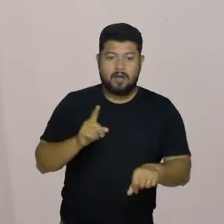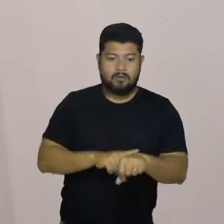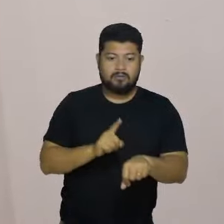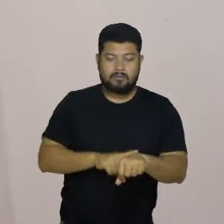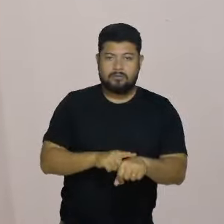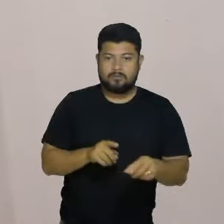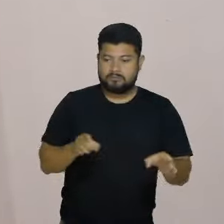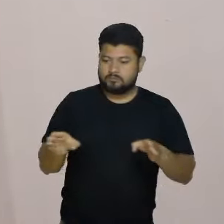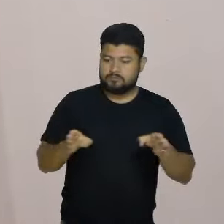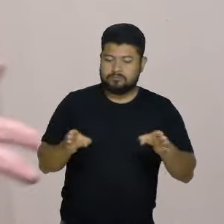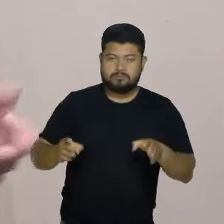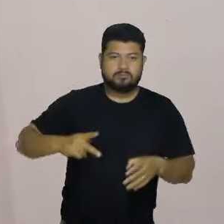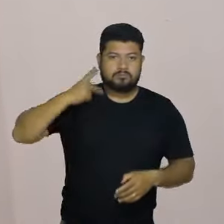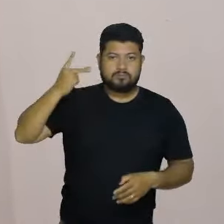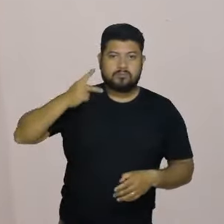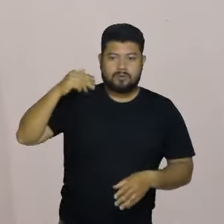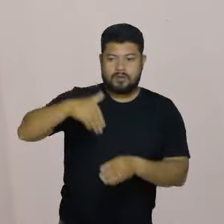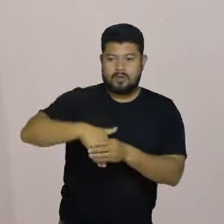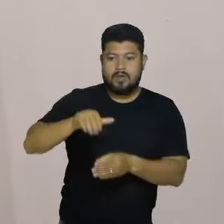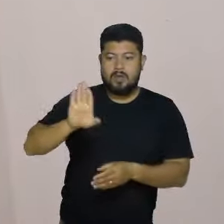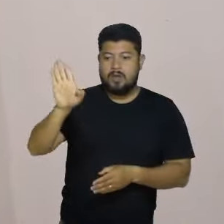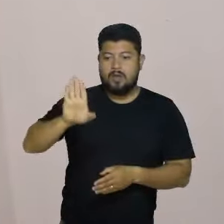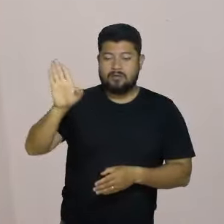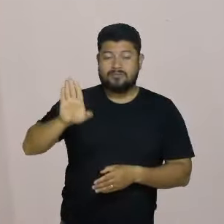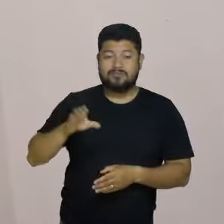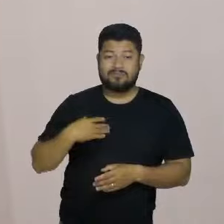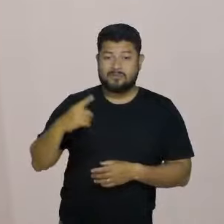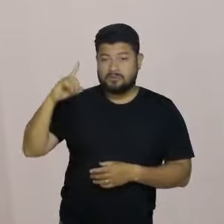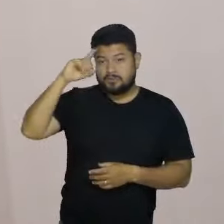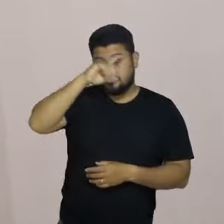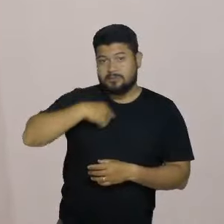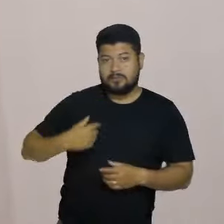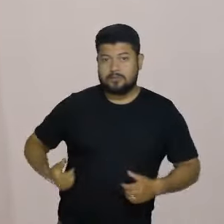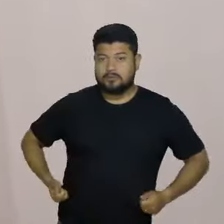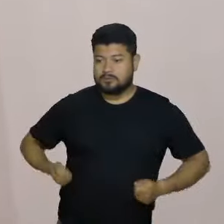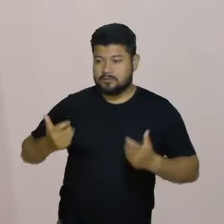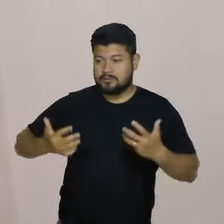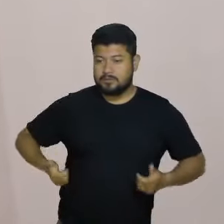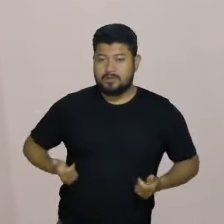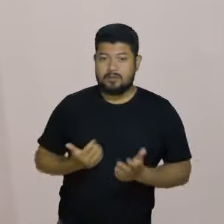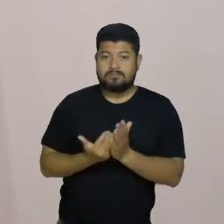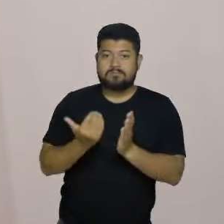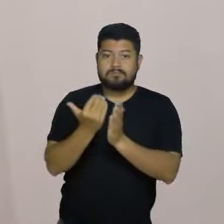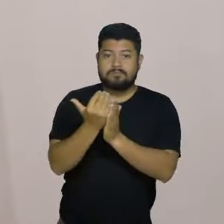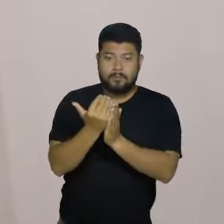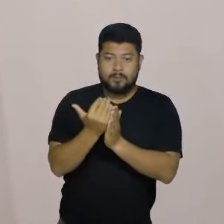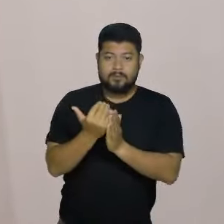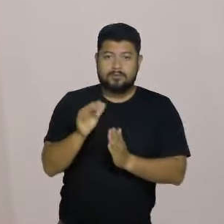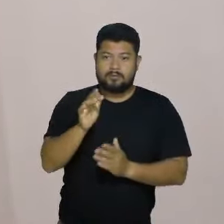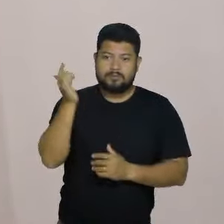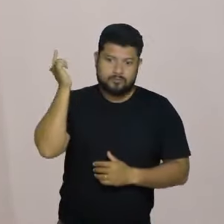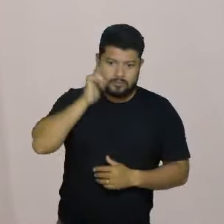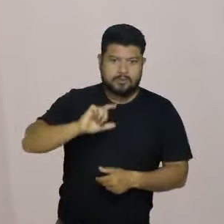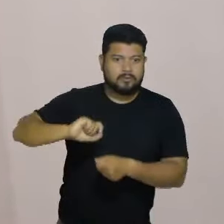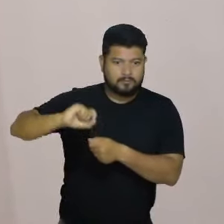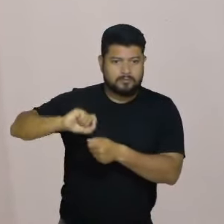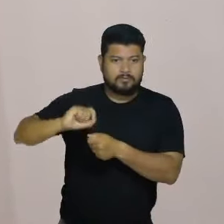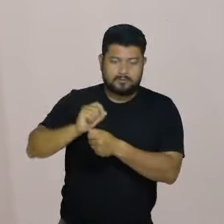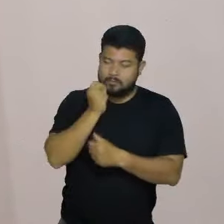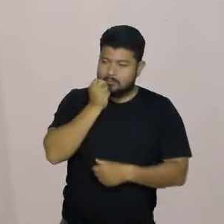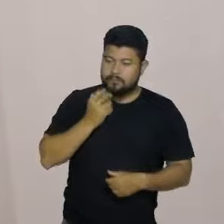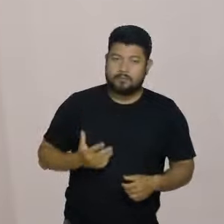eleitoral que não permitia a dispêndio de maiores recursos para a realização do evento, foi possível.